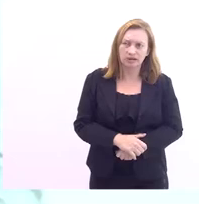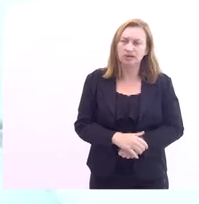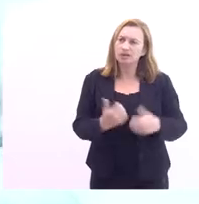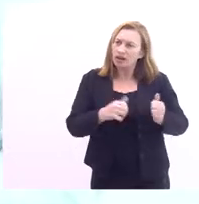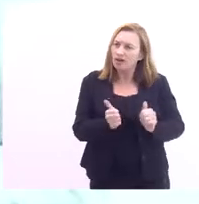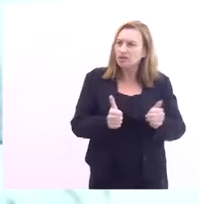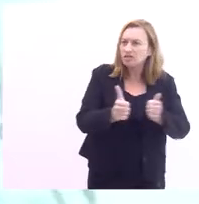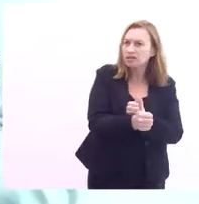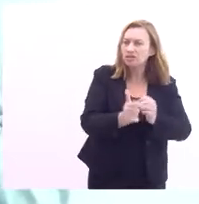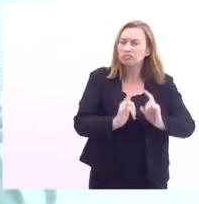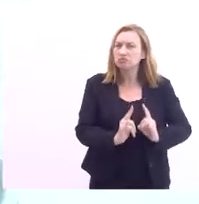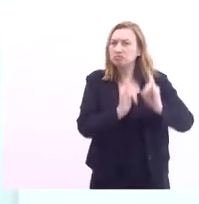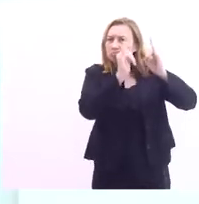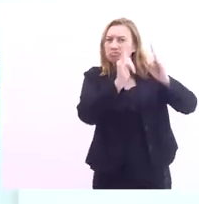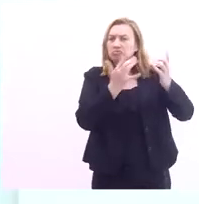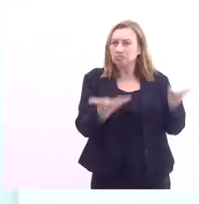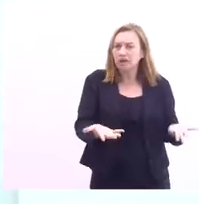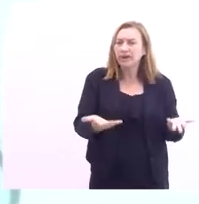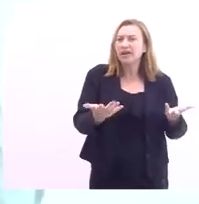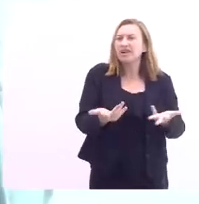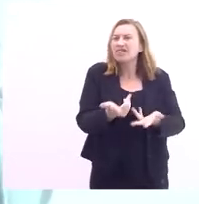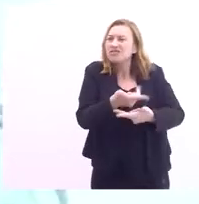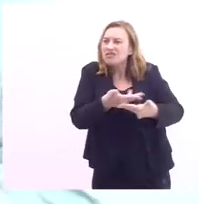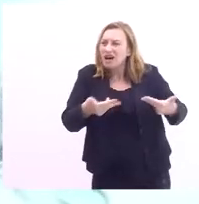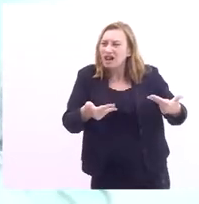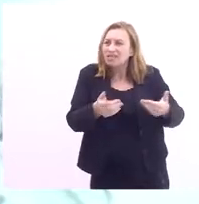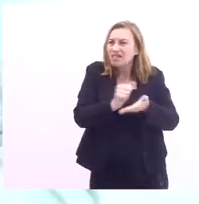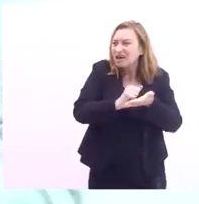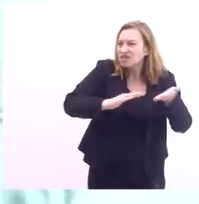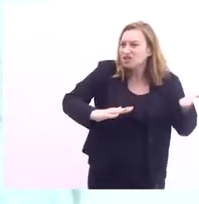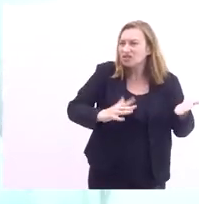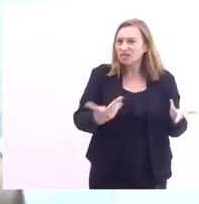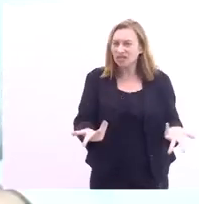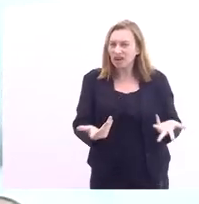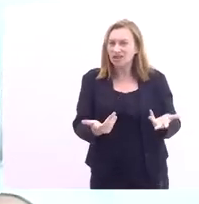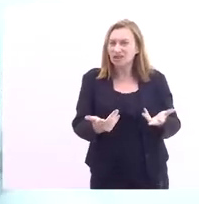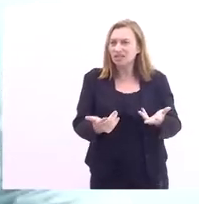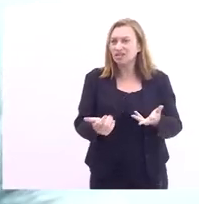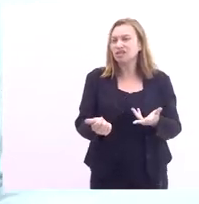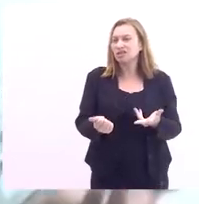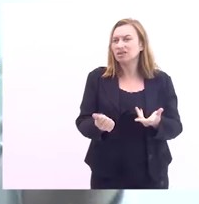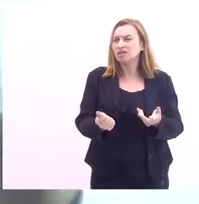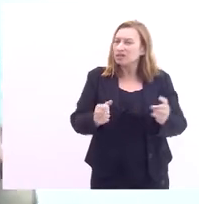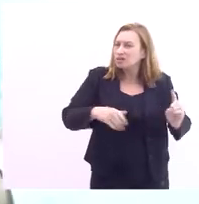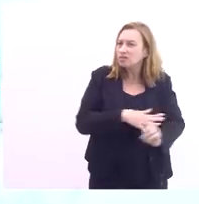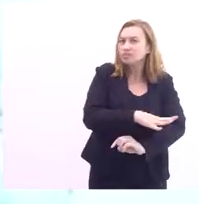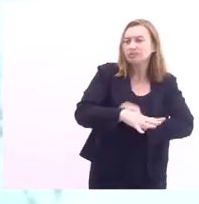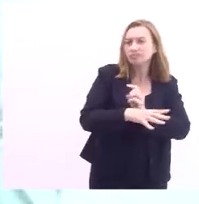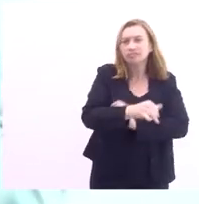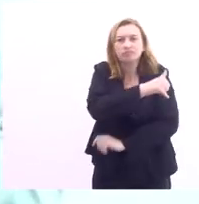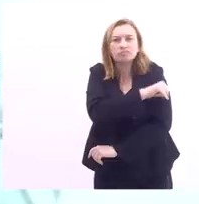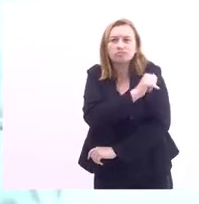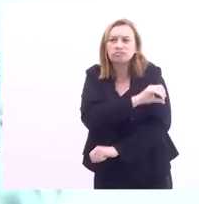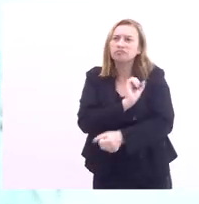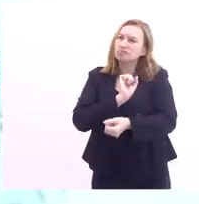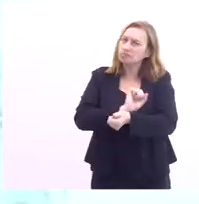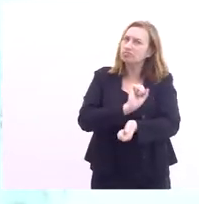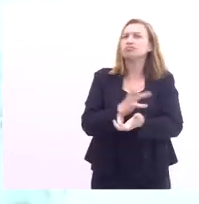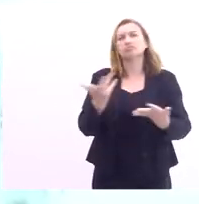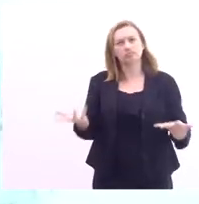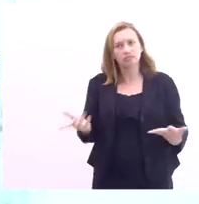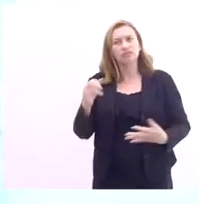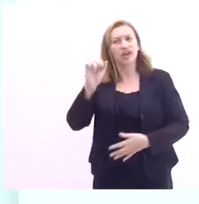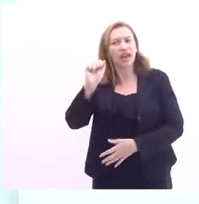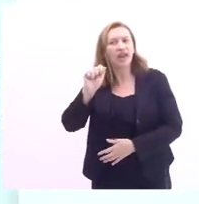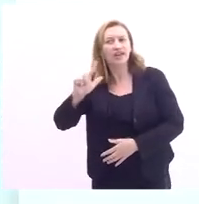de prédios tombados. Há uma série de atividades que a sociedade do Rio de Janeiro espera da